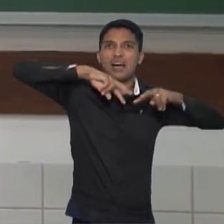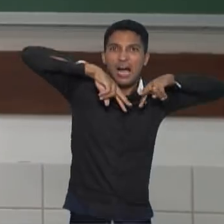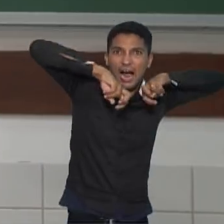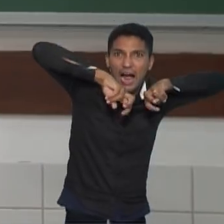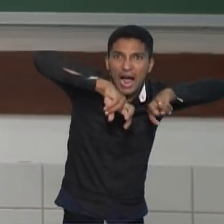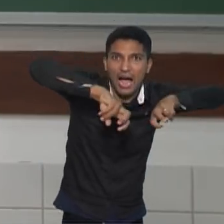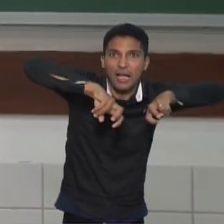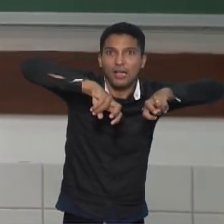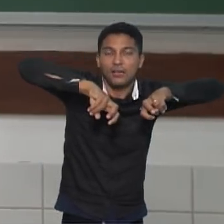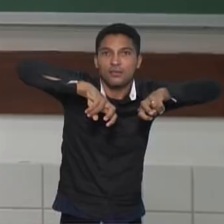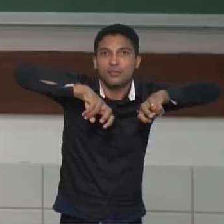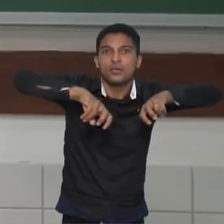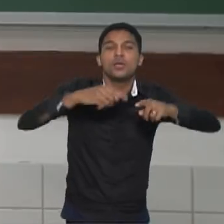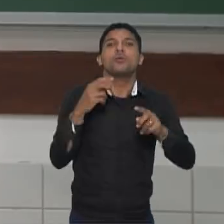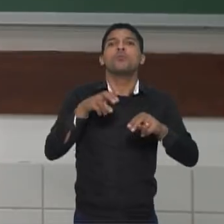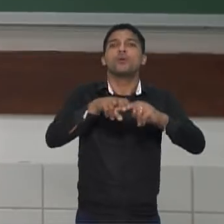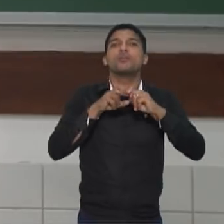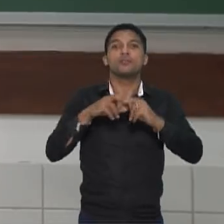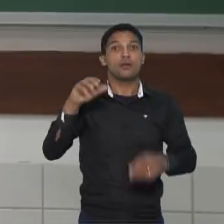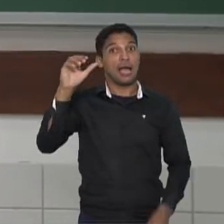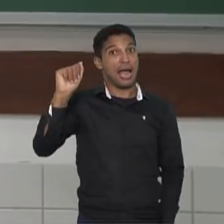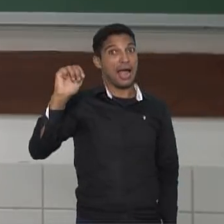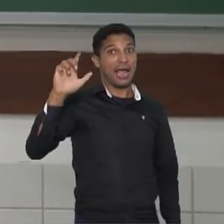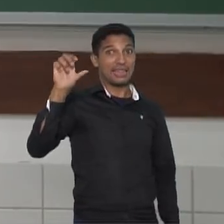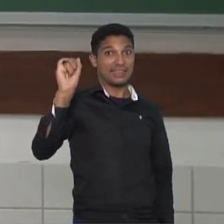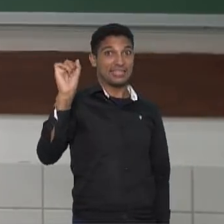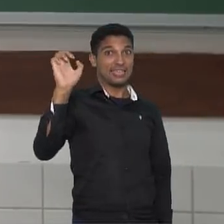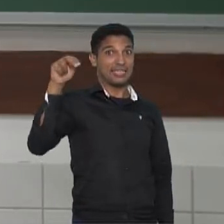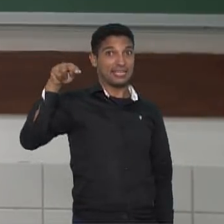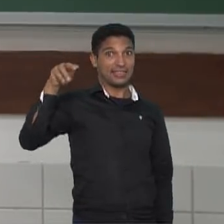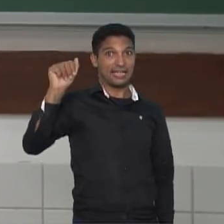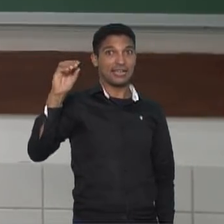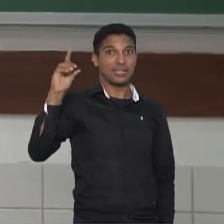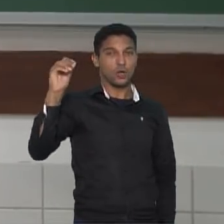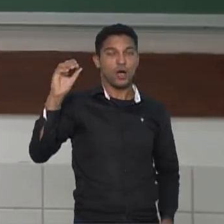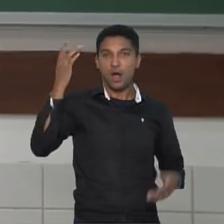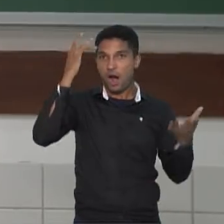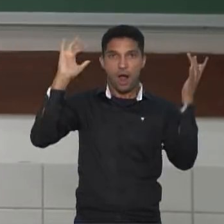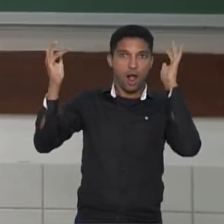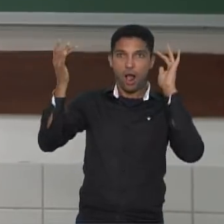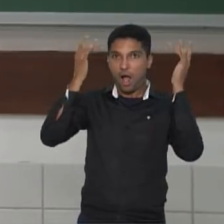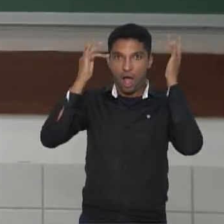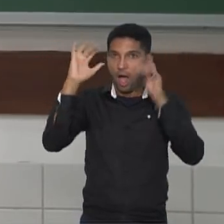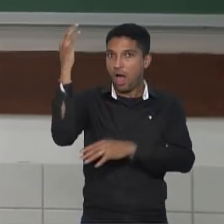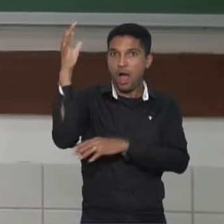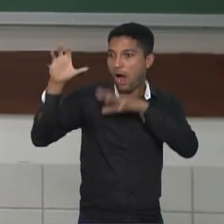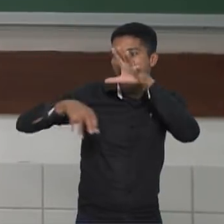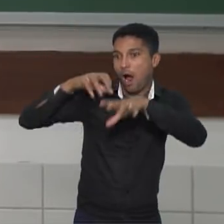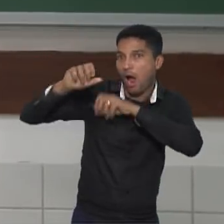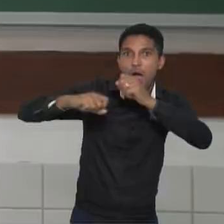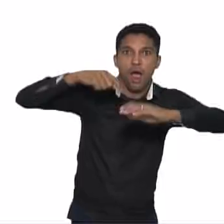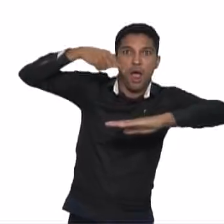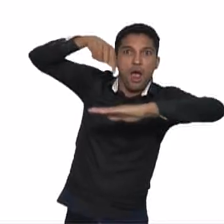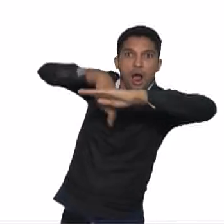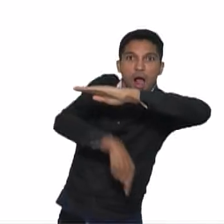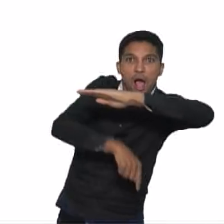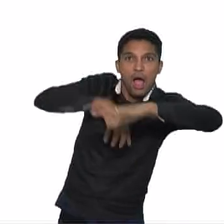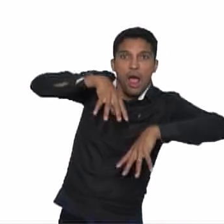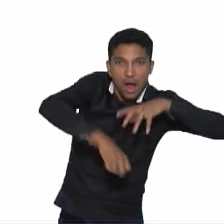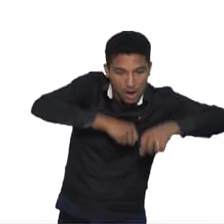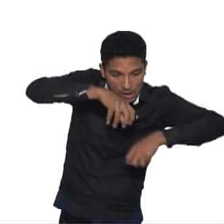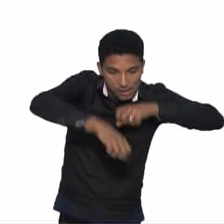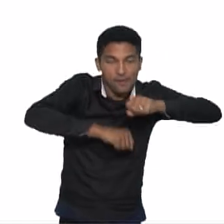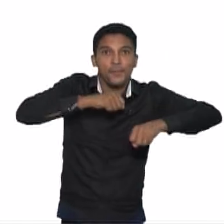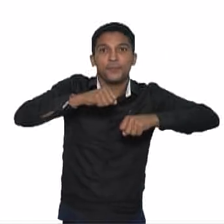gente continuar explorando o meio ambiente, daqui a uns anos a gente não vai ter mais recursos dele. O resultado